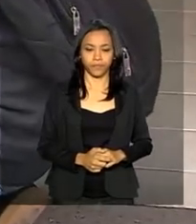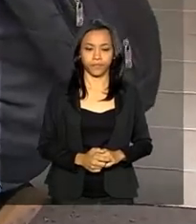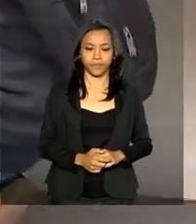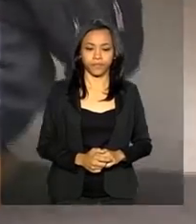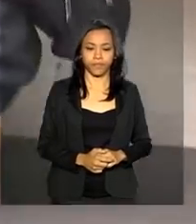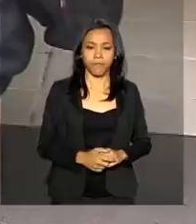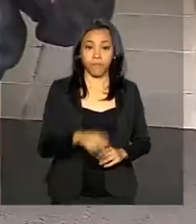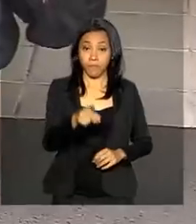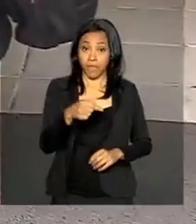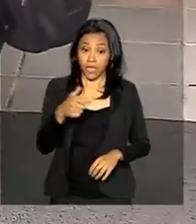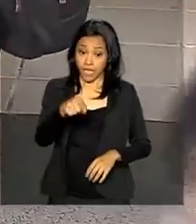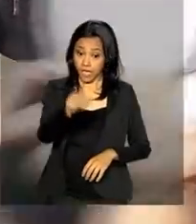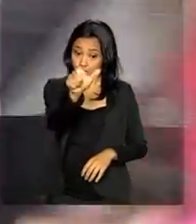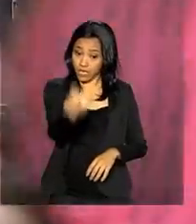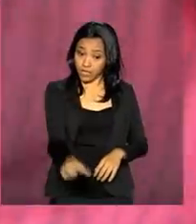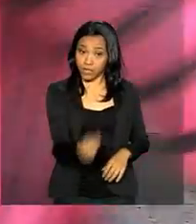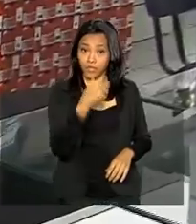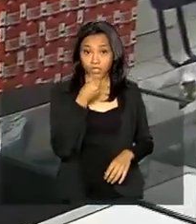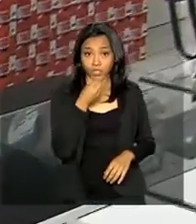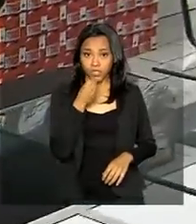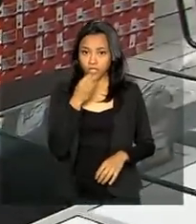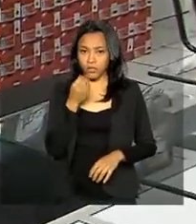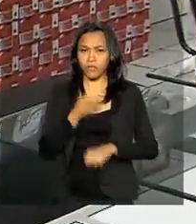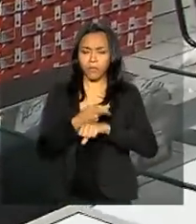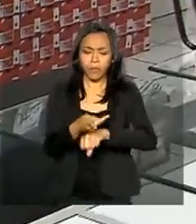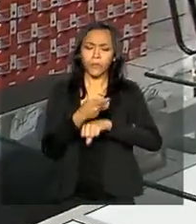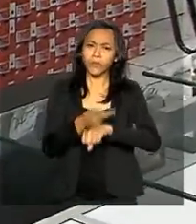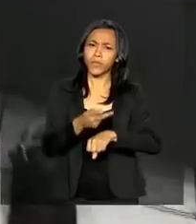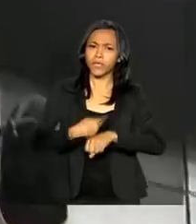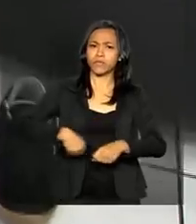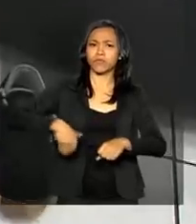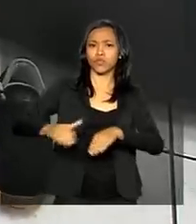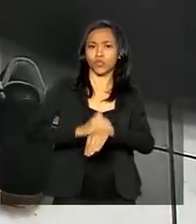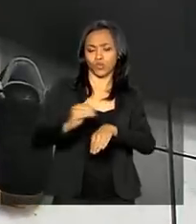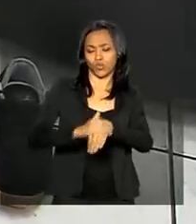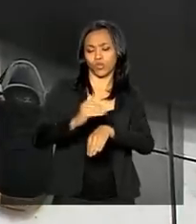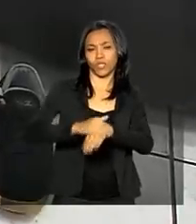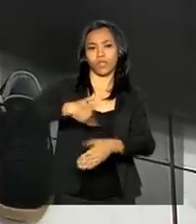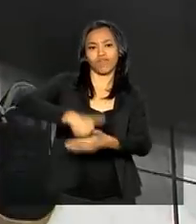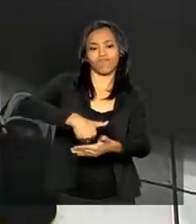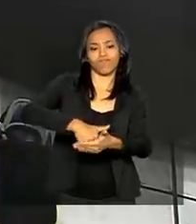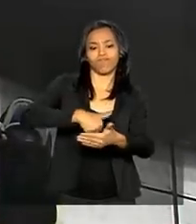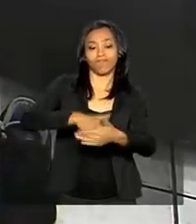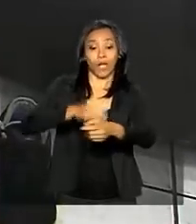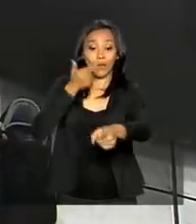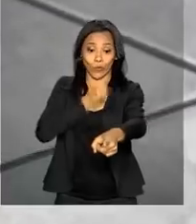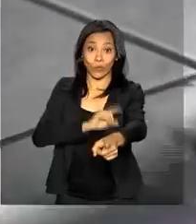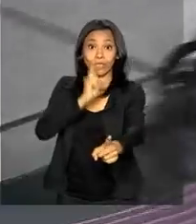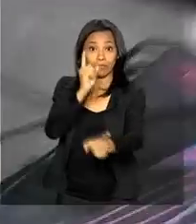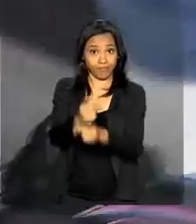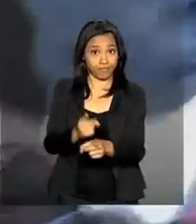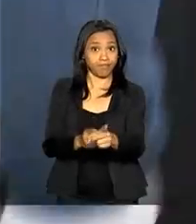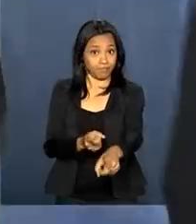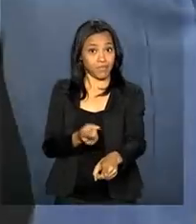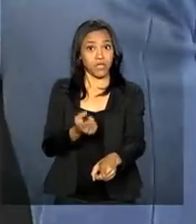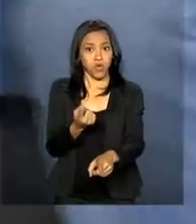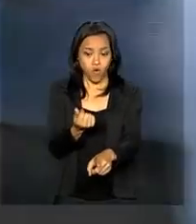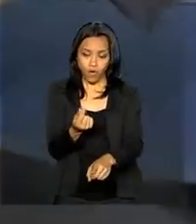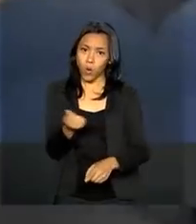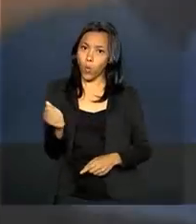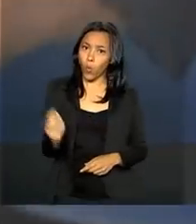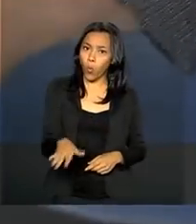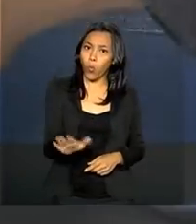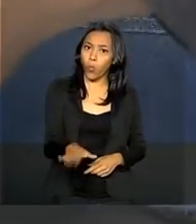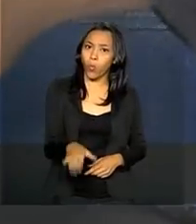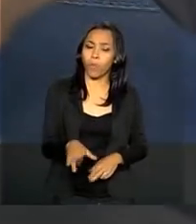H tempos Lu Henrique estava atrás de uma chuteira nova conseguiu achar o que procurava e por um preço bem mais em conta por